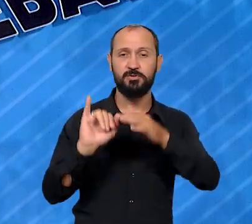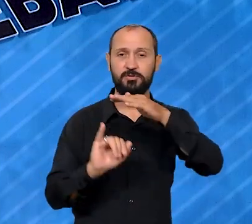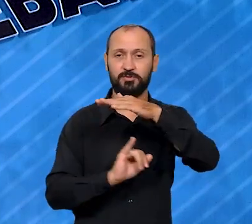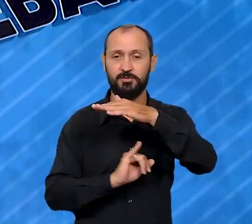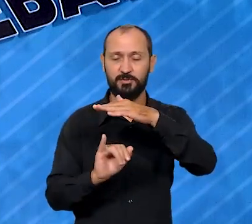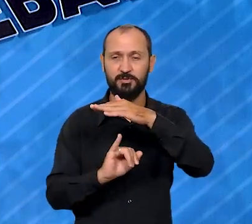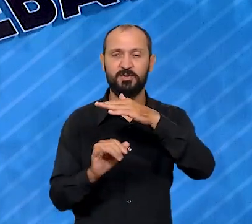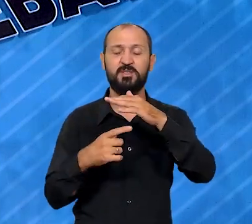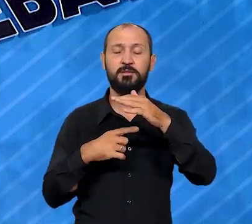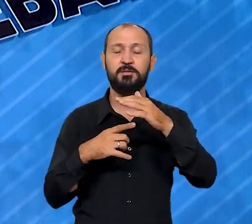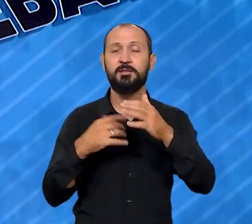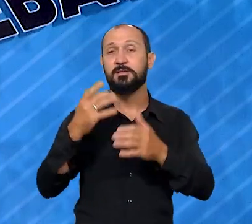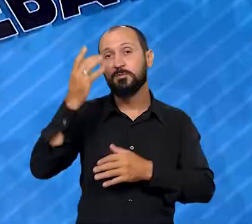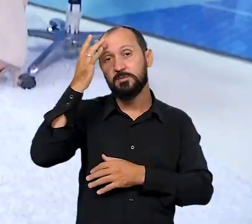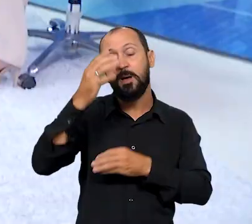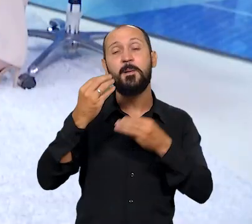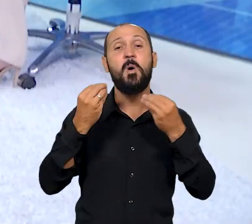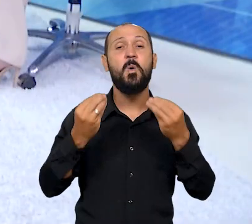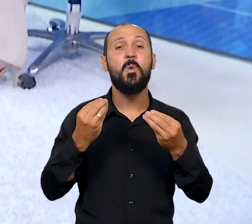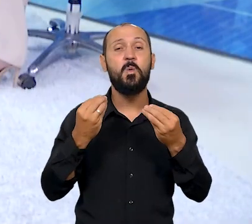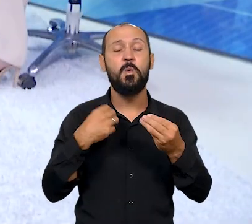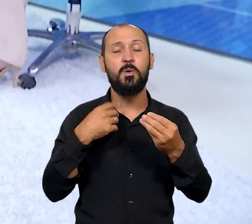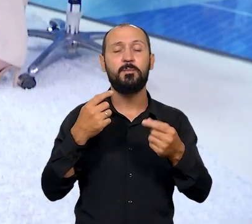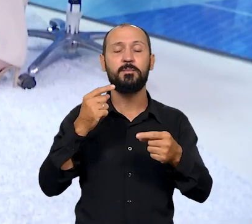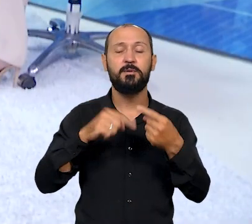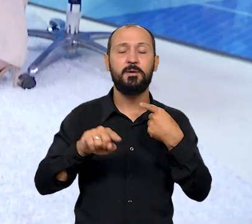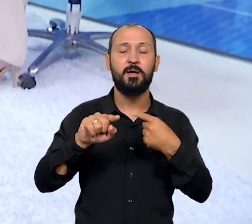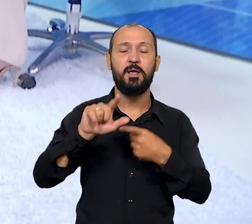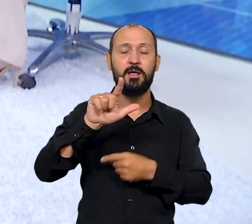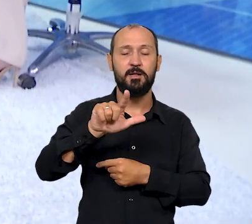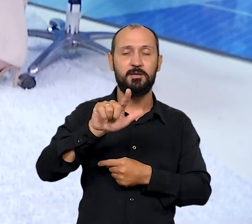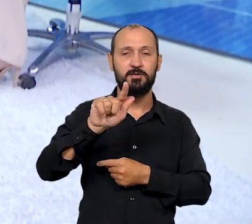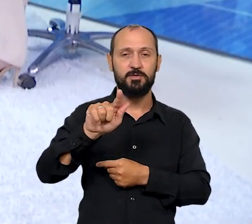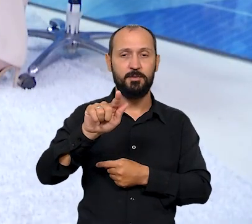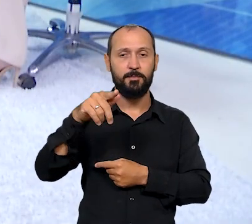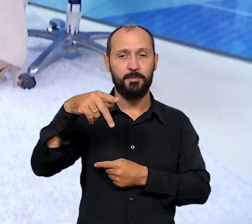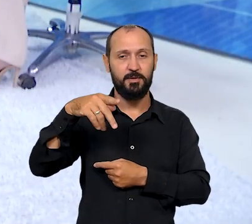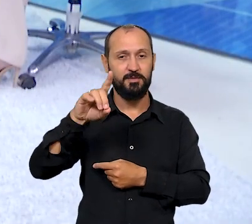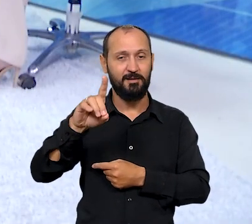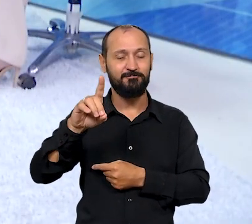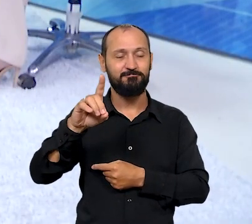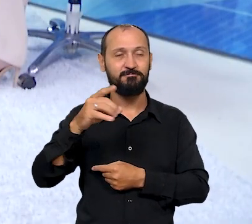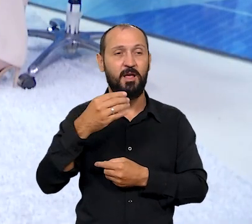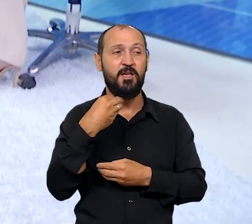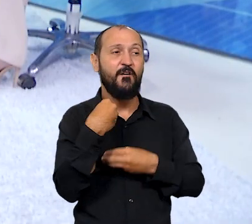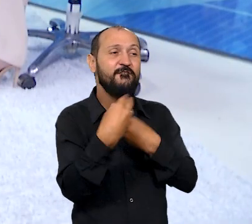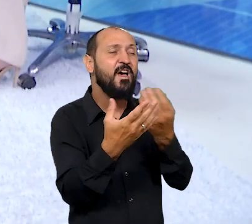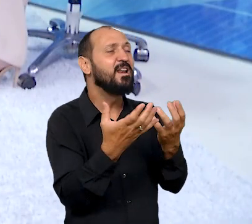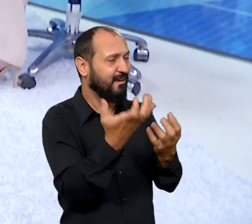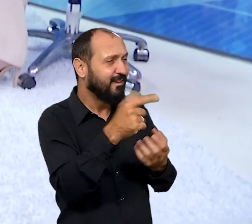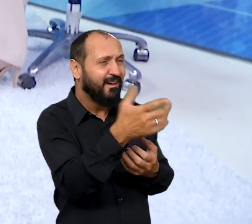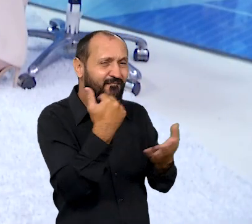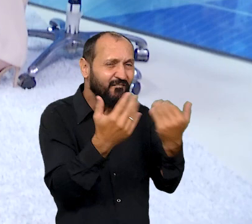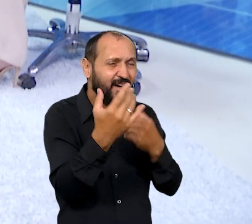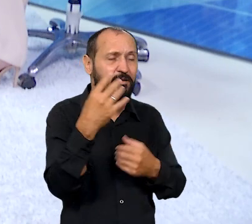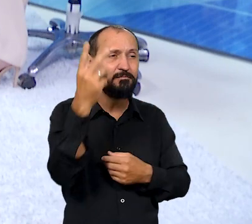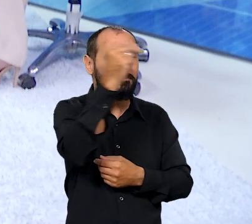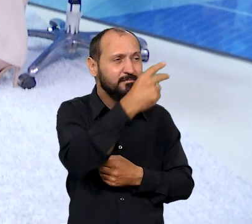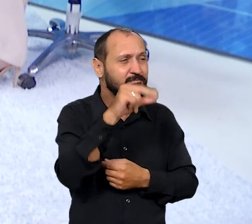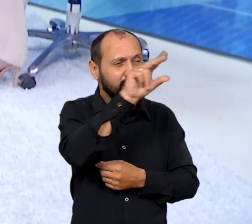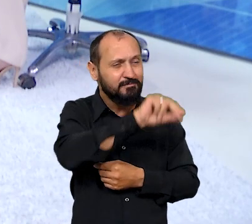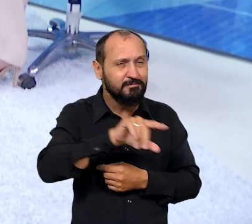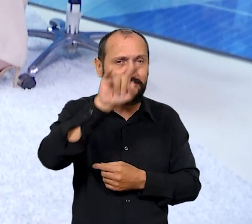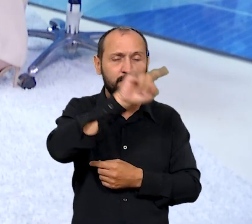essas instituições têm um acesso, a gente não sabe como, desrespeitando a LGPD, e acabam fazendo essas ofertas